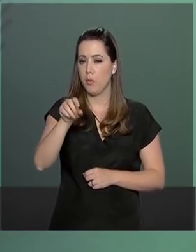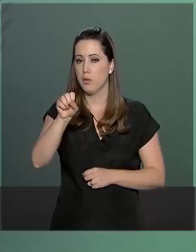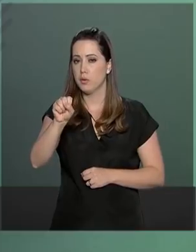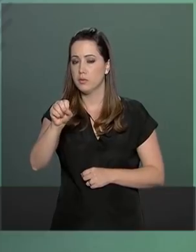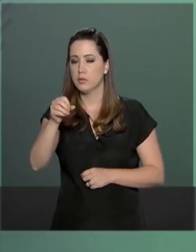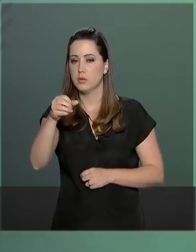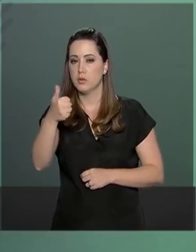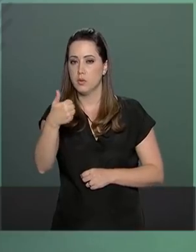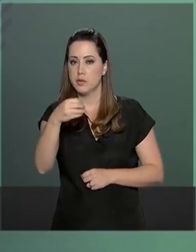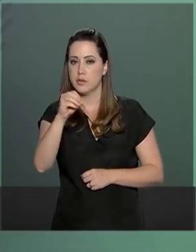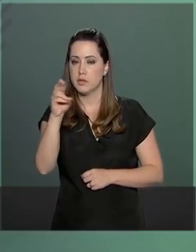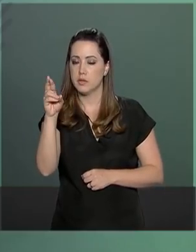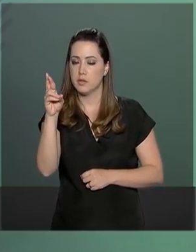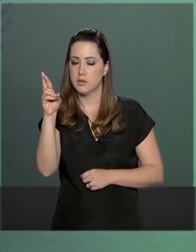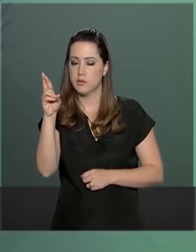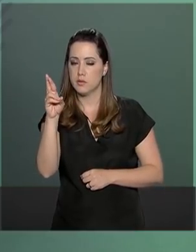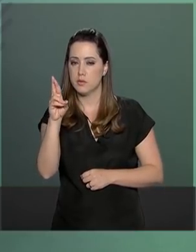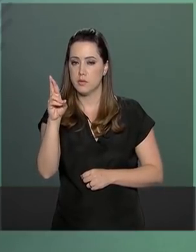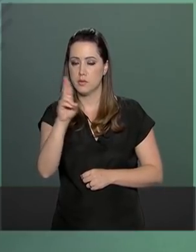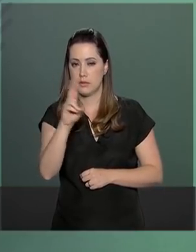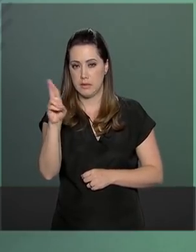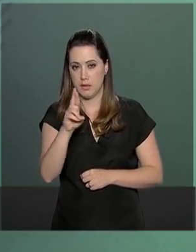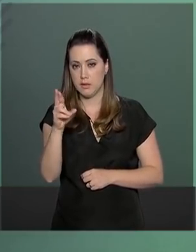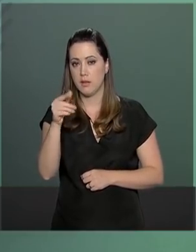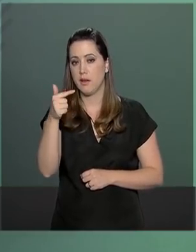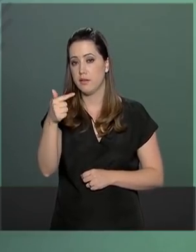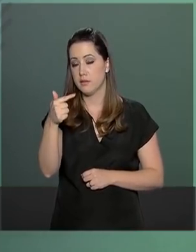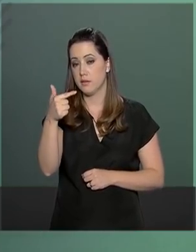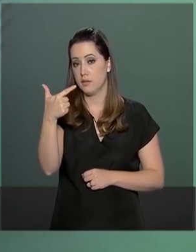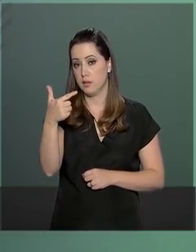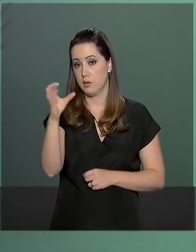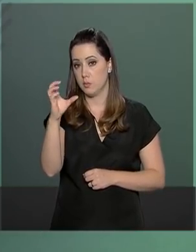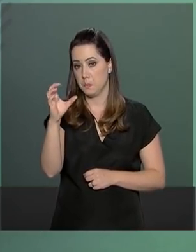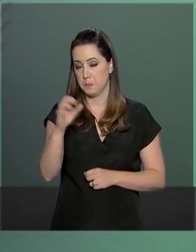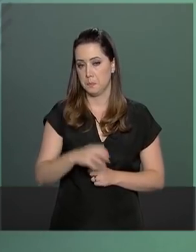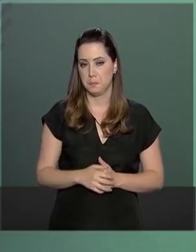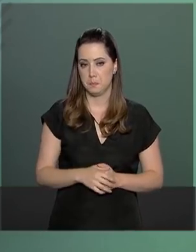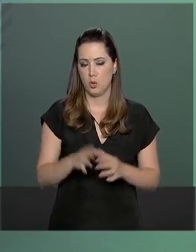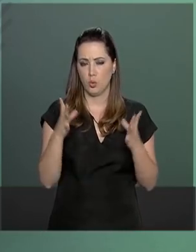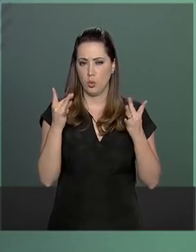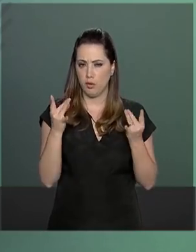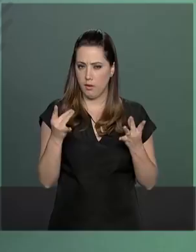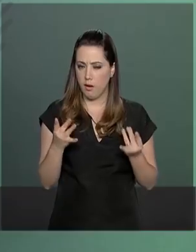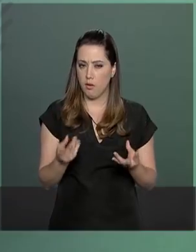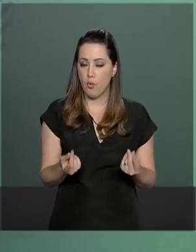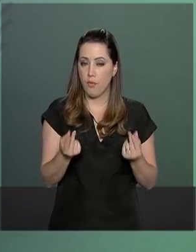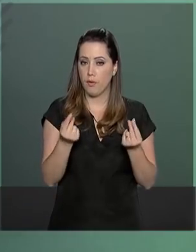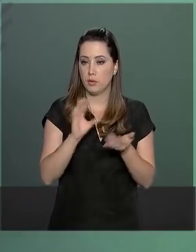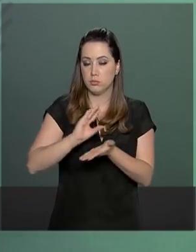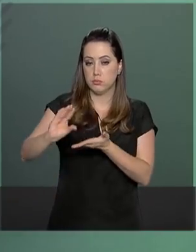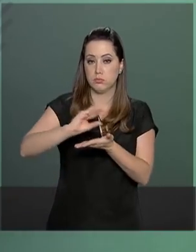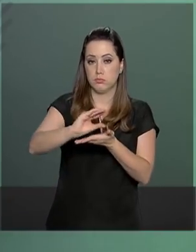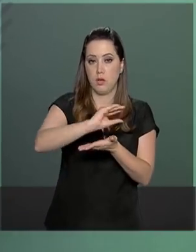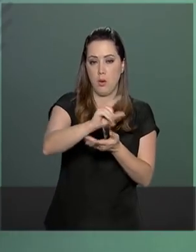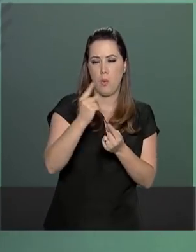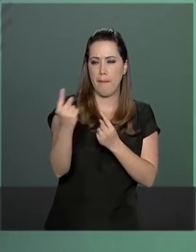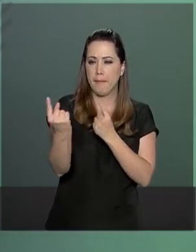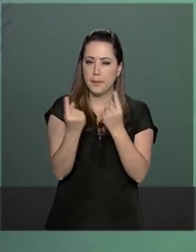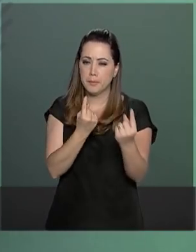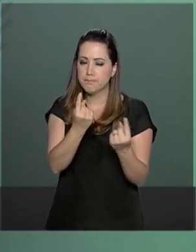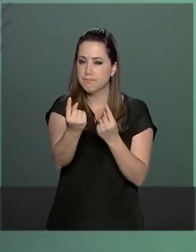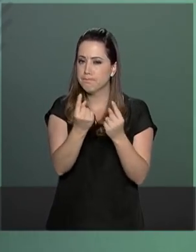5810 reais e setenta e dois centavos o detalhamento do valor a ser repassado para cada